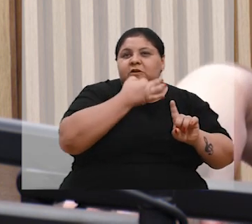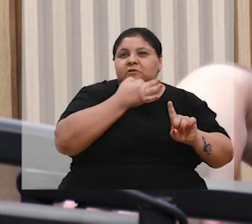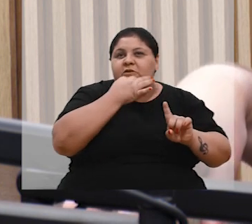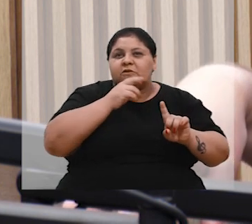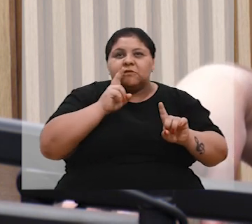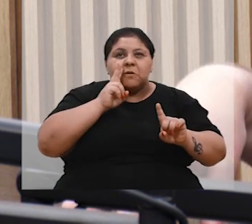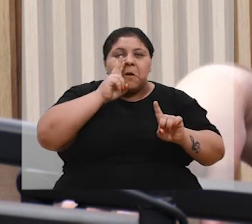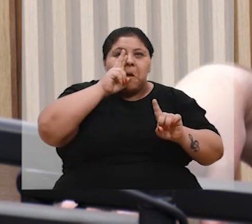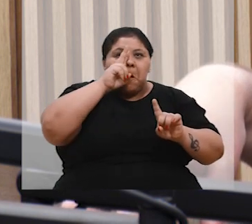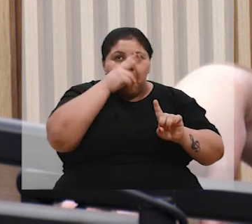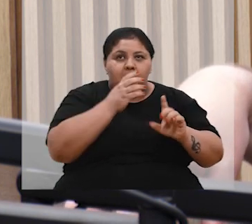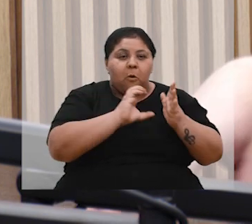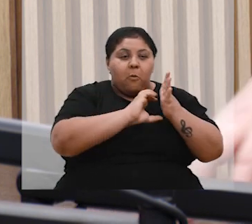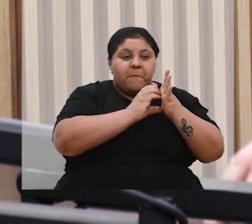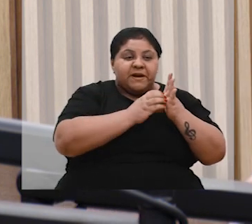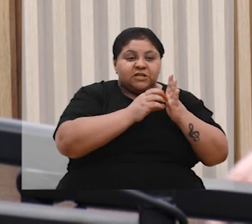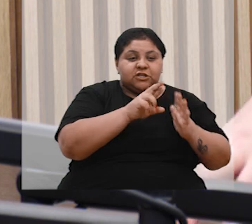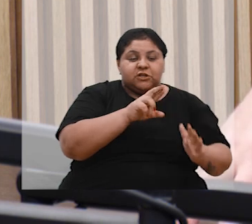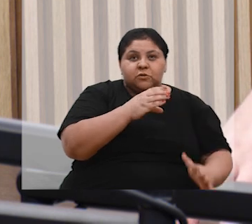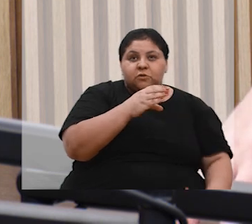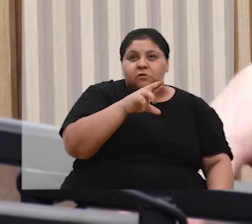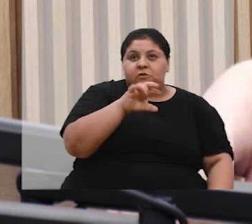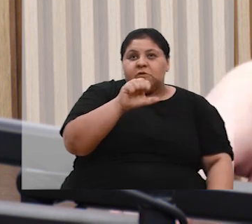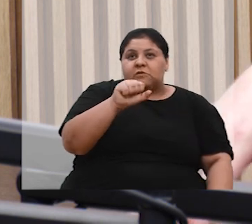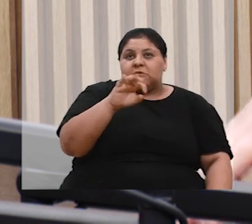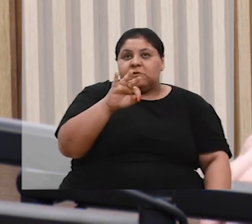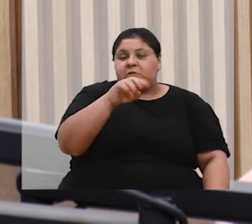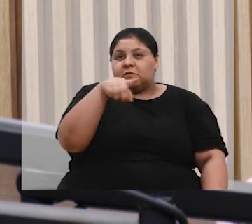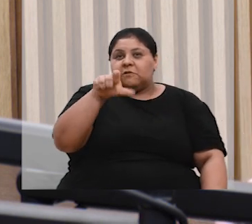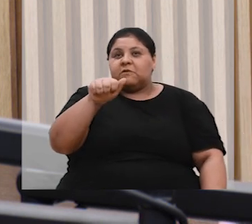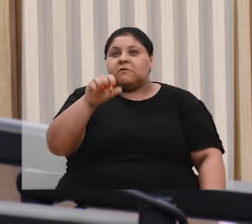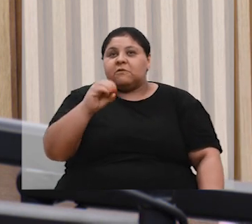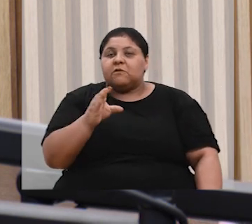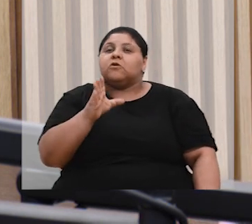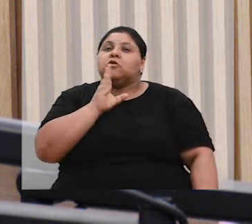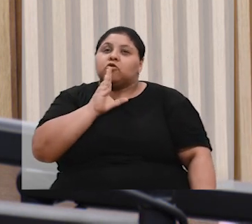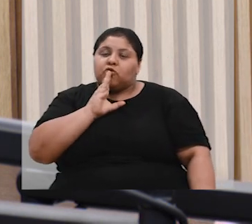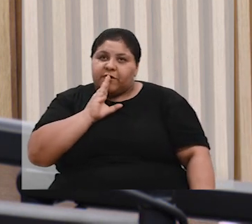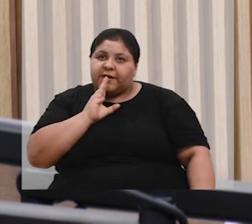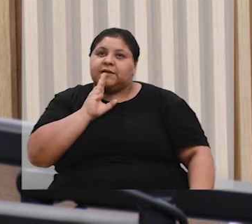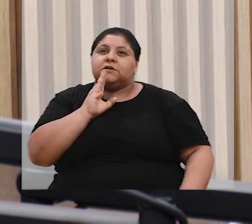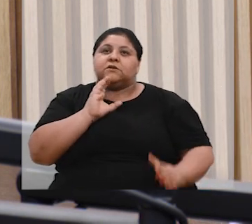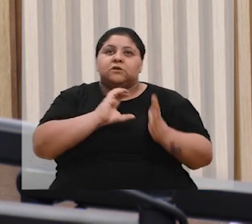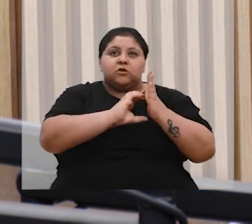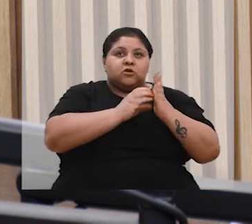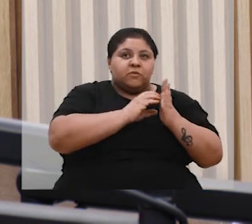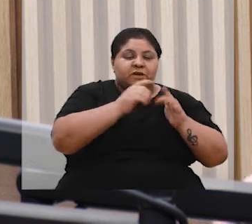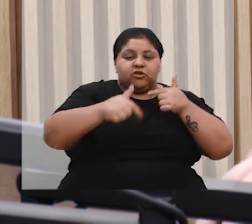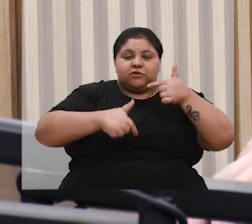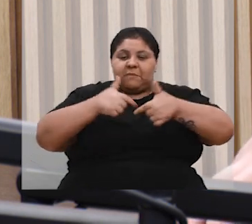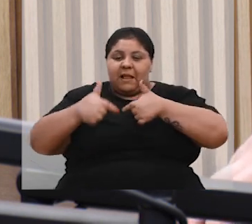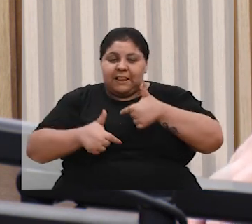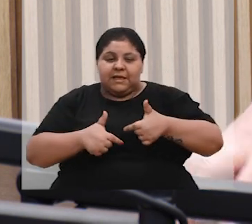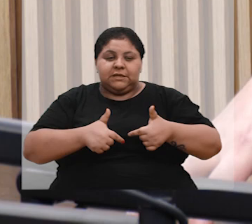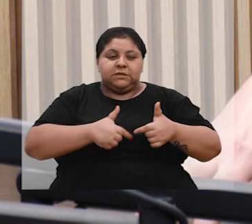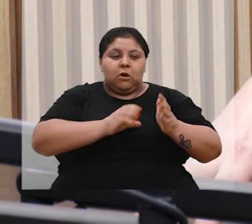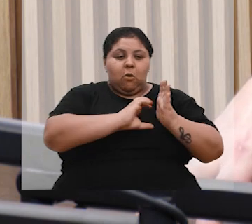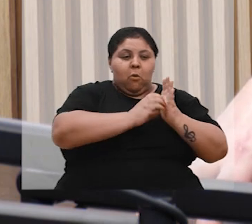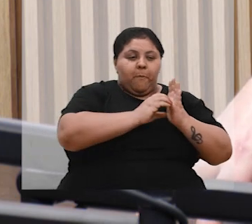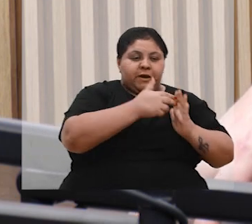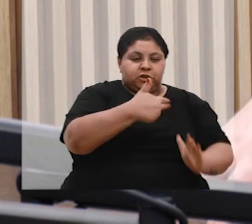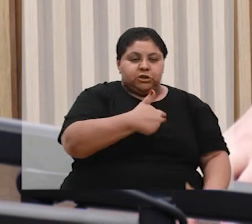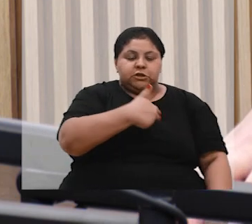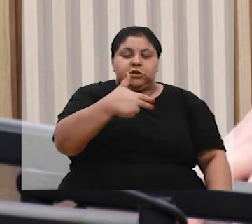partido cristão, né? A gente conhece, claro, o Partido Trabalhista, o partido do Getúlio. A gente conhece